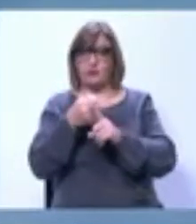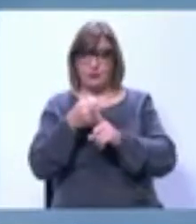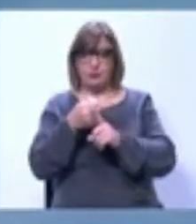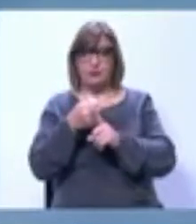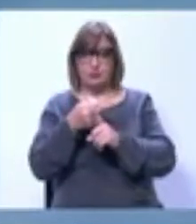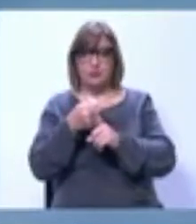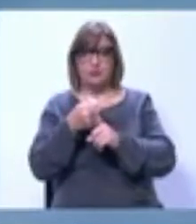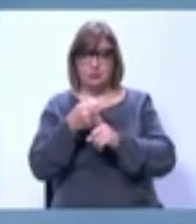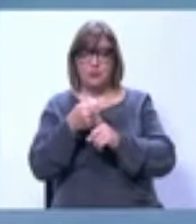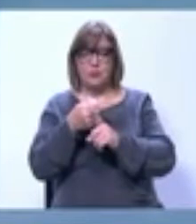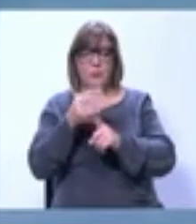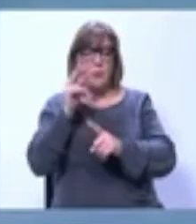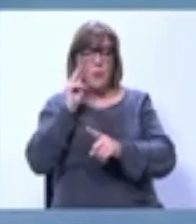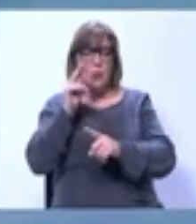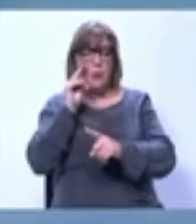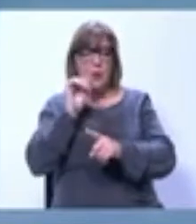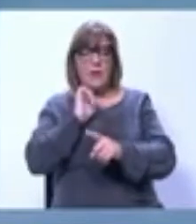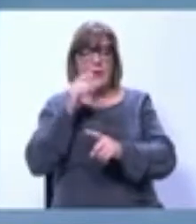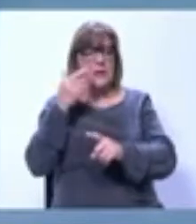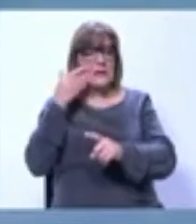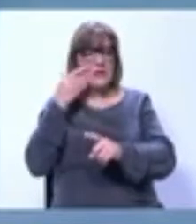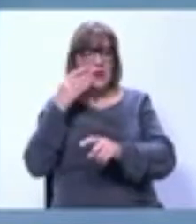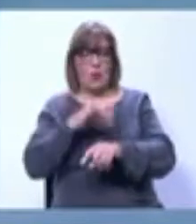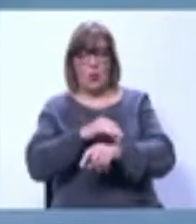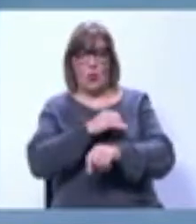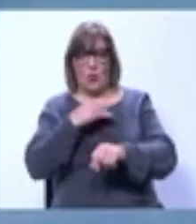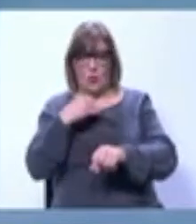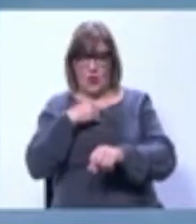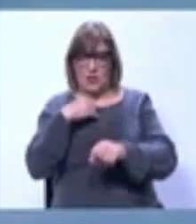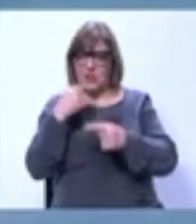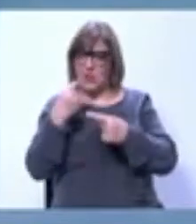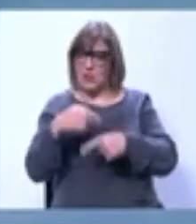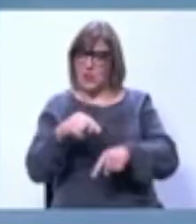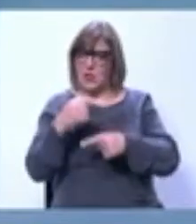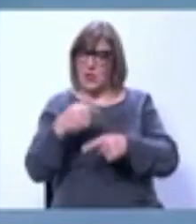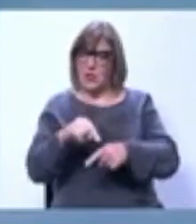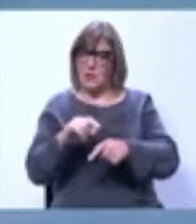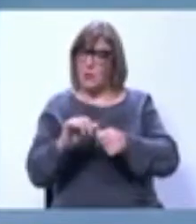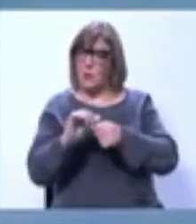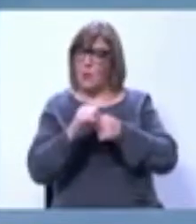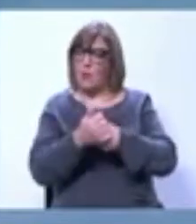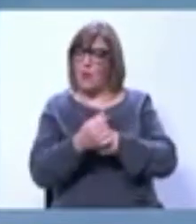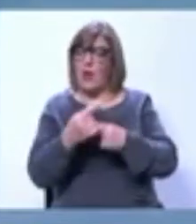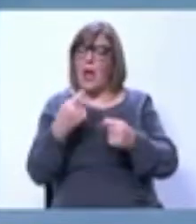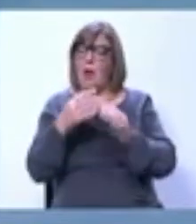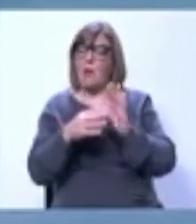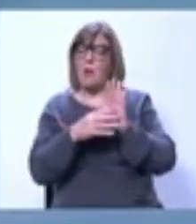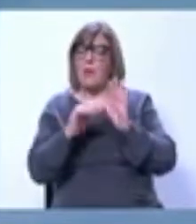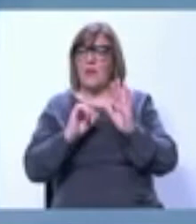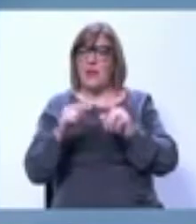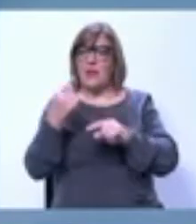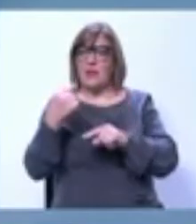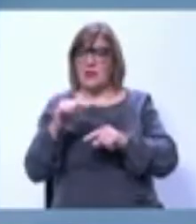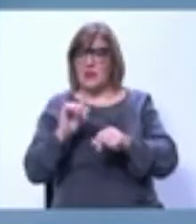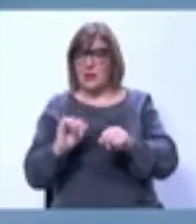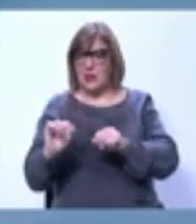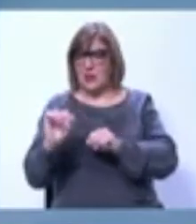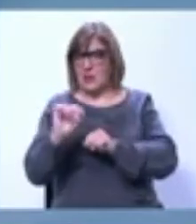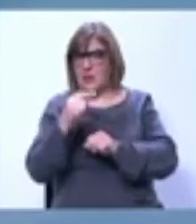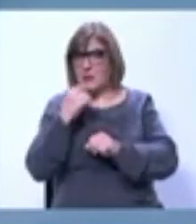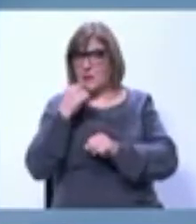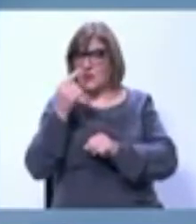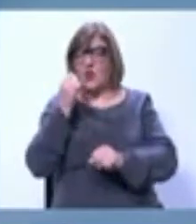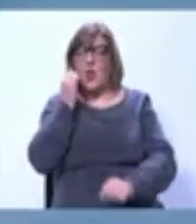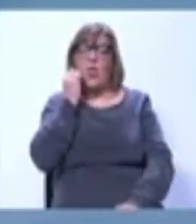na detecção precoce da doença termos que mudaram os paradigmas existentes por exemplo esse que